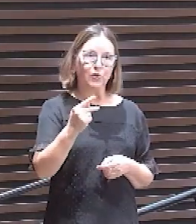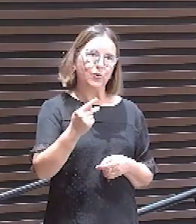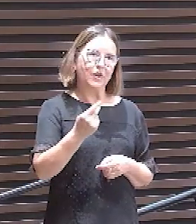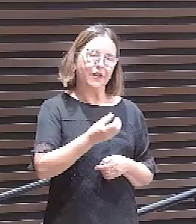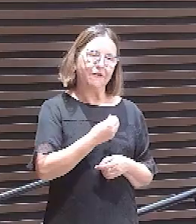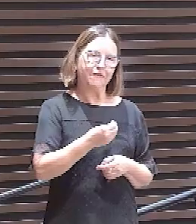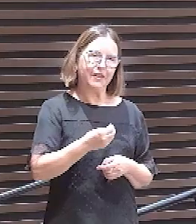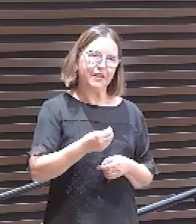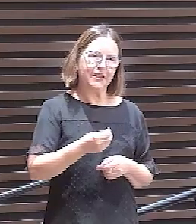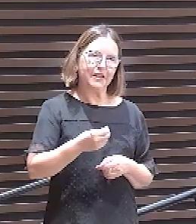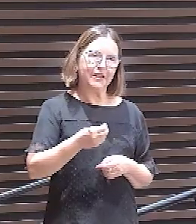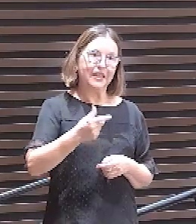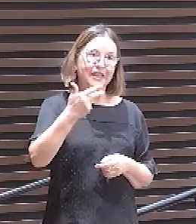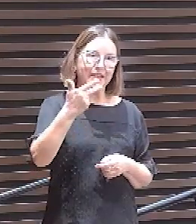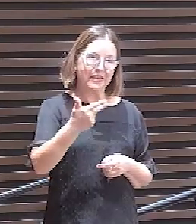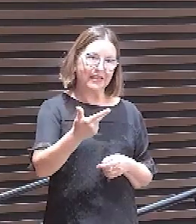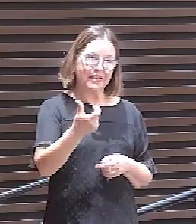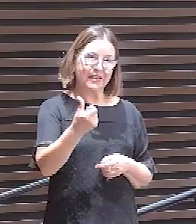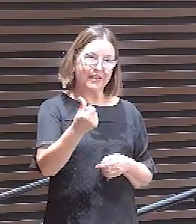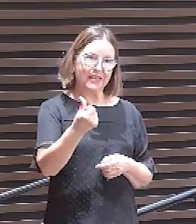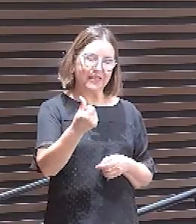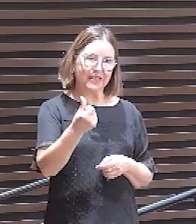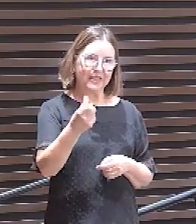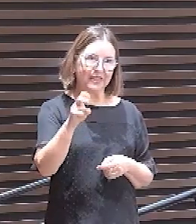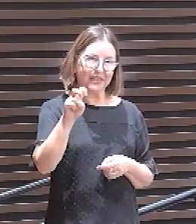andou Enoque com Deus.